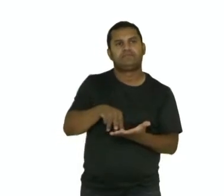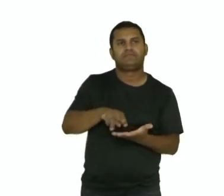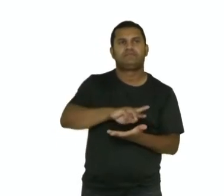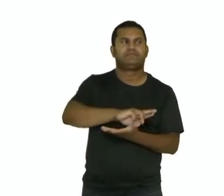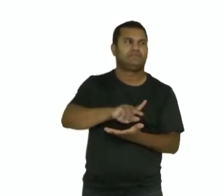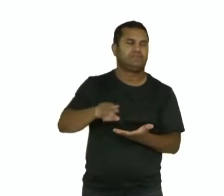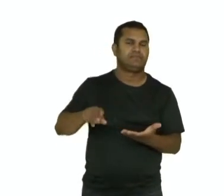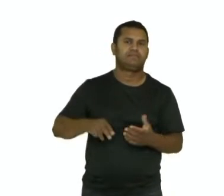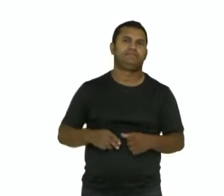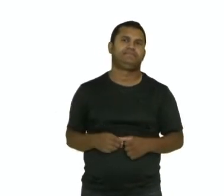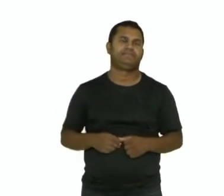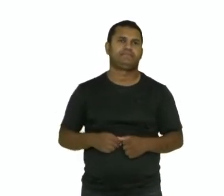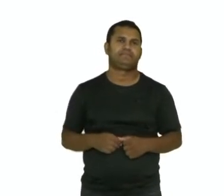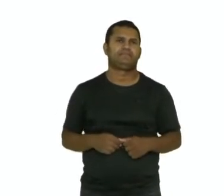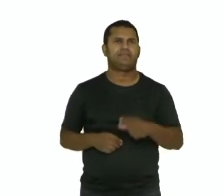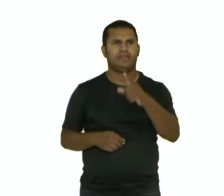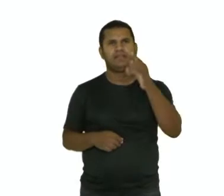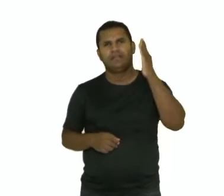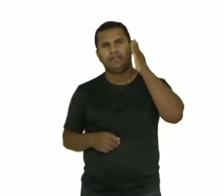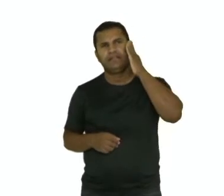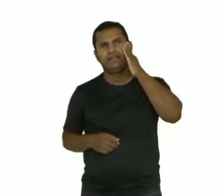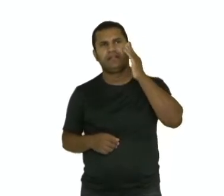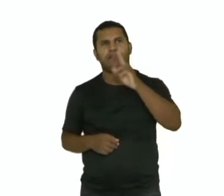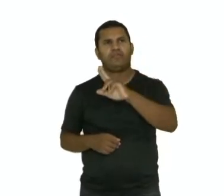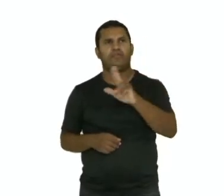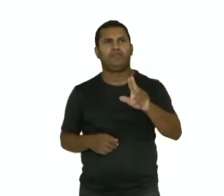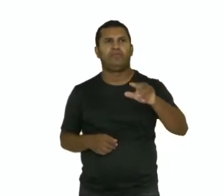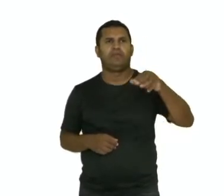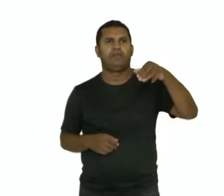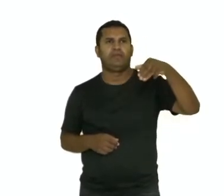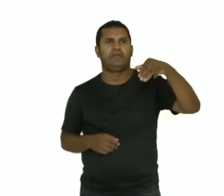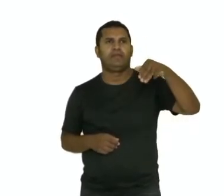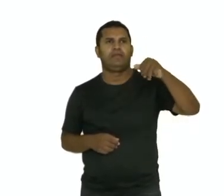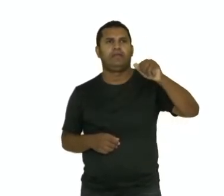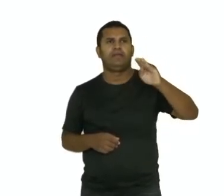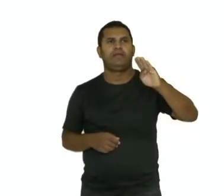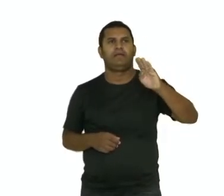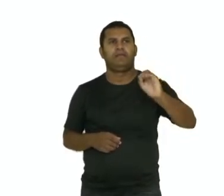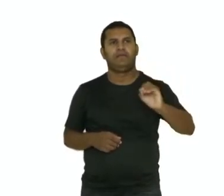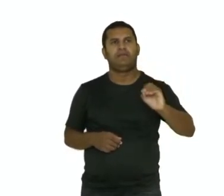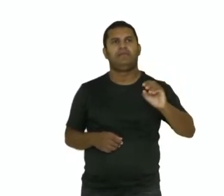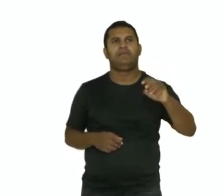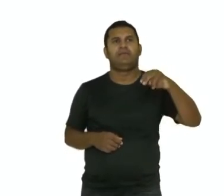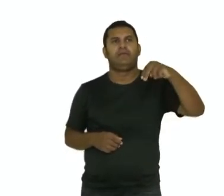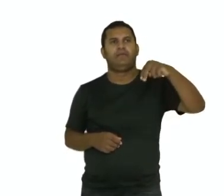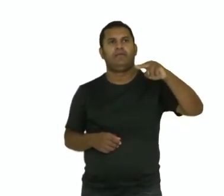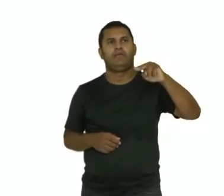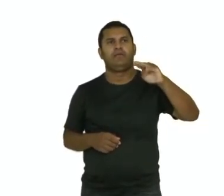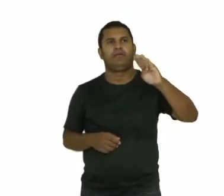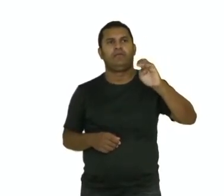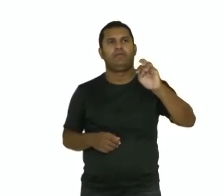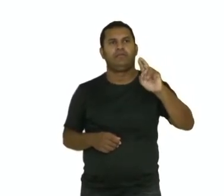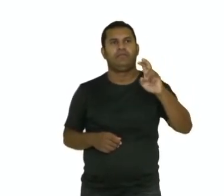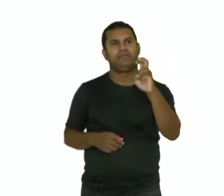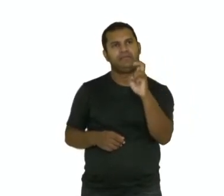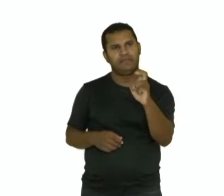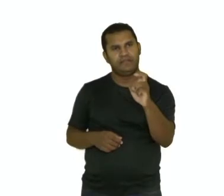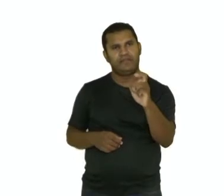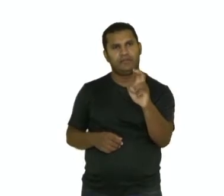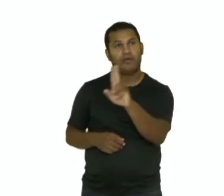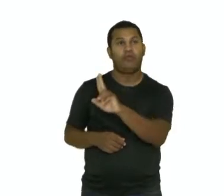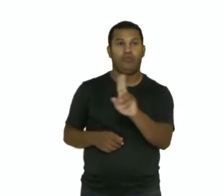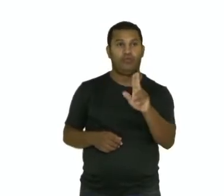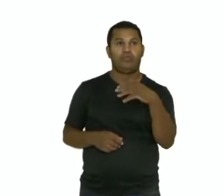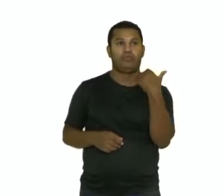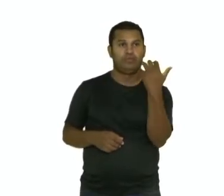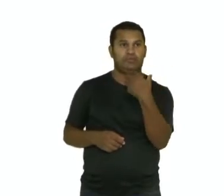Vocês sabiam? A música Mambo No. 5, originalmente composta por Pérez Prado em 1949,